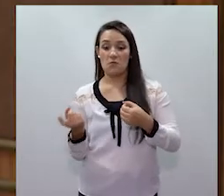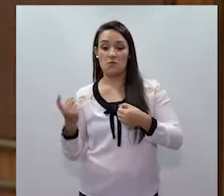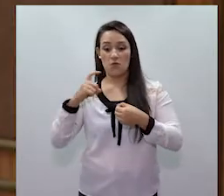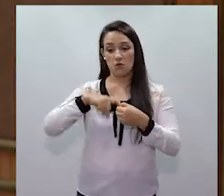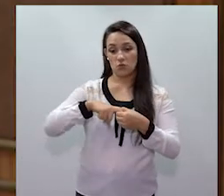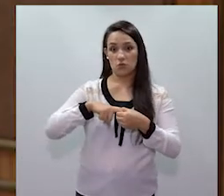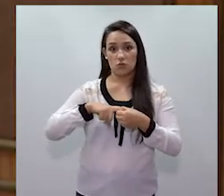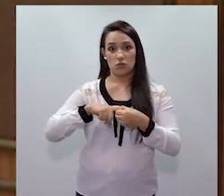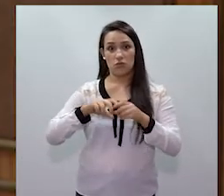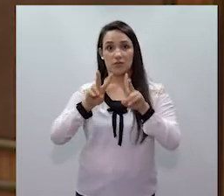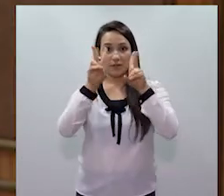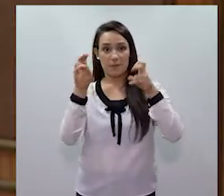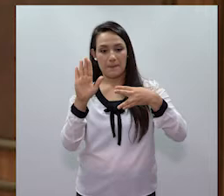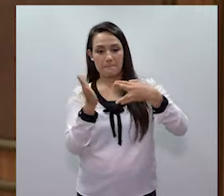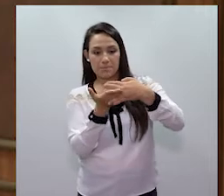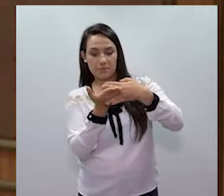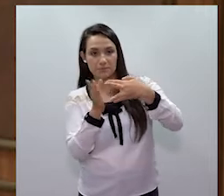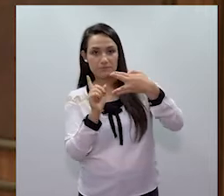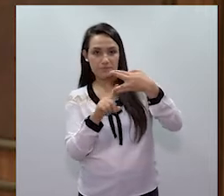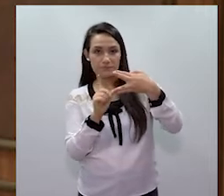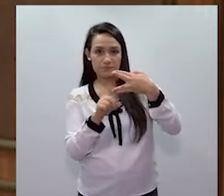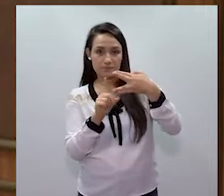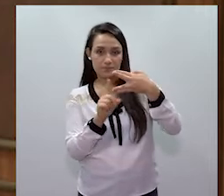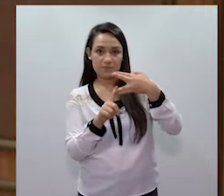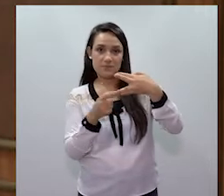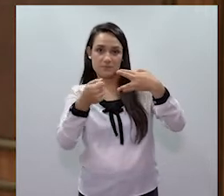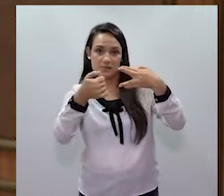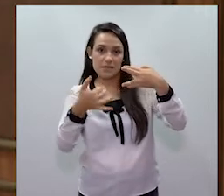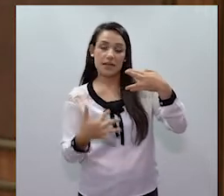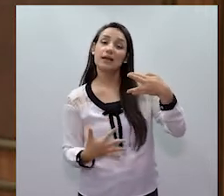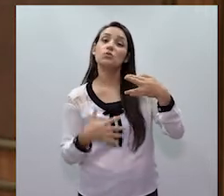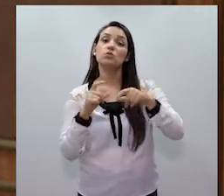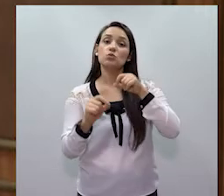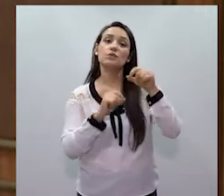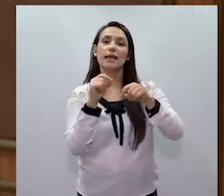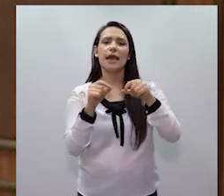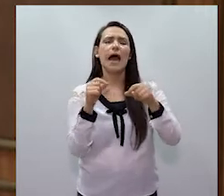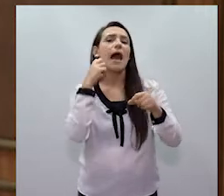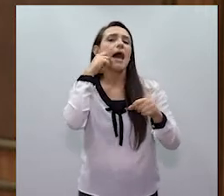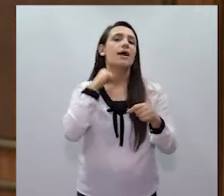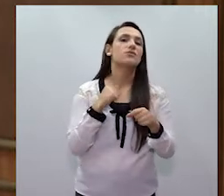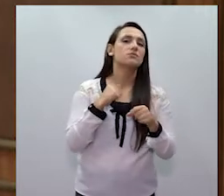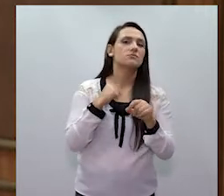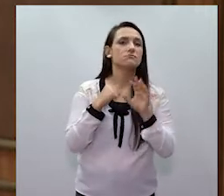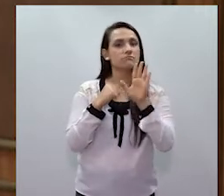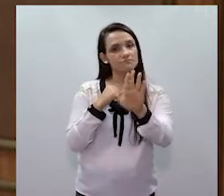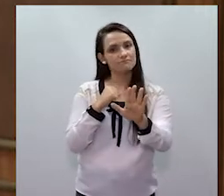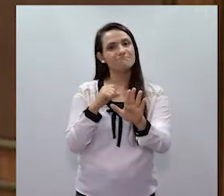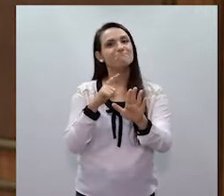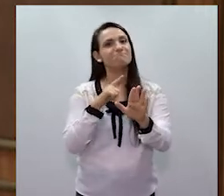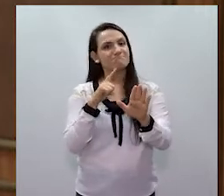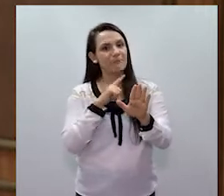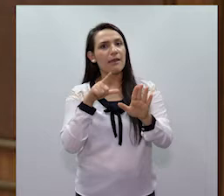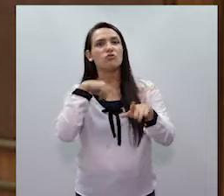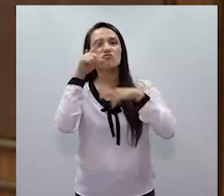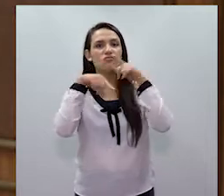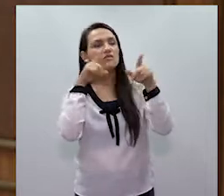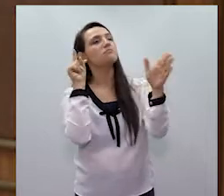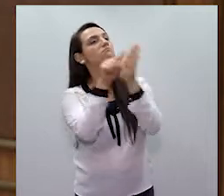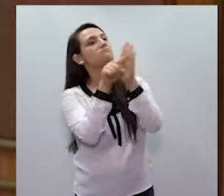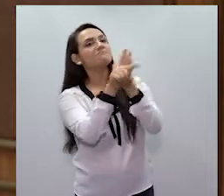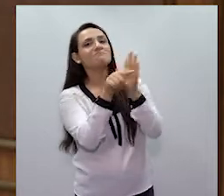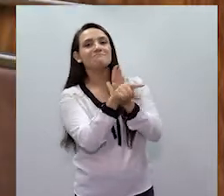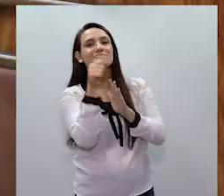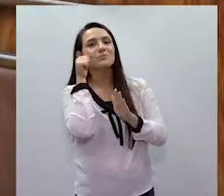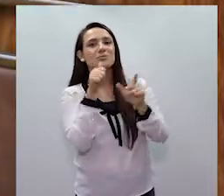Estamos de volta com o Mérito da Questão, que hoje traz o tema adoção. Para responder as perguntas, está aqui comigo